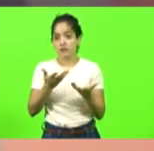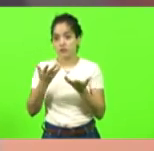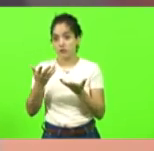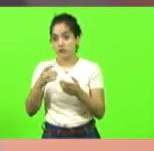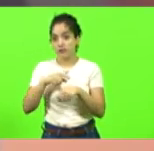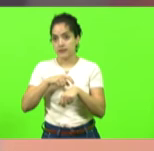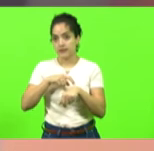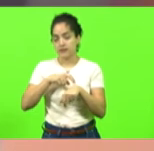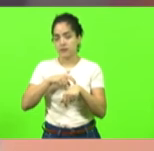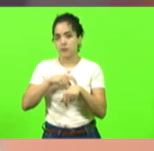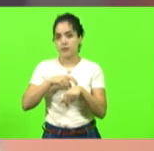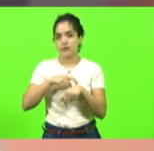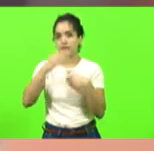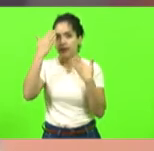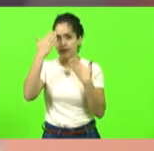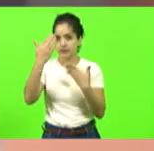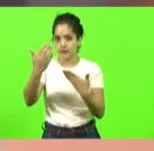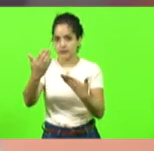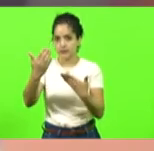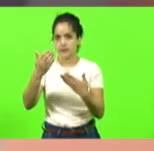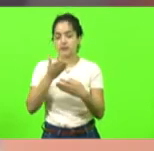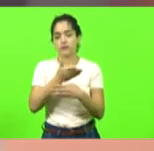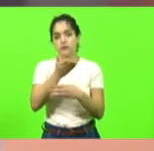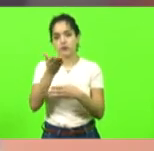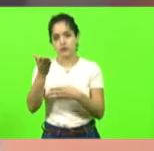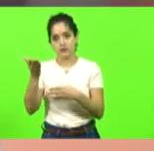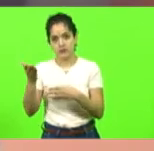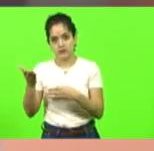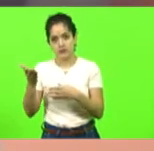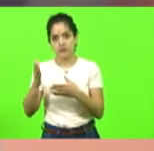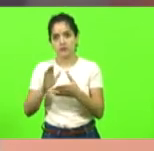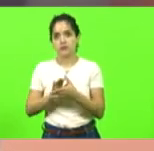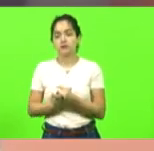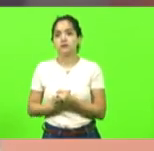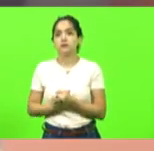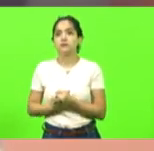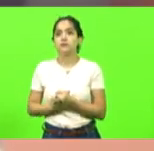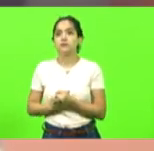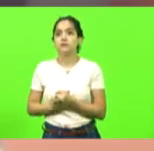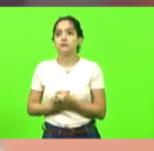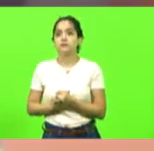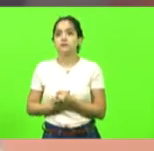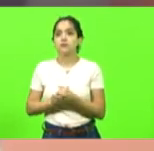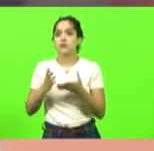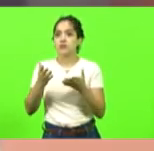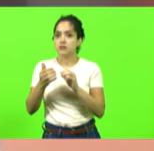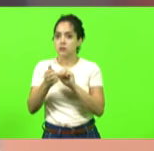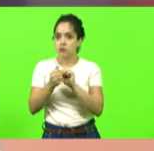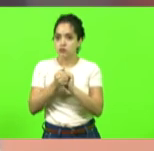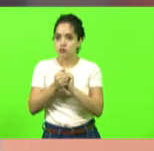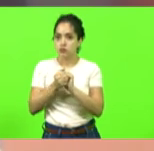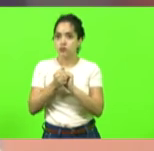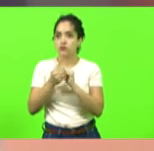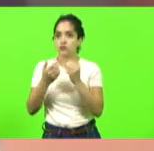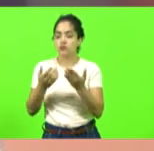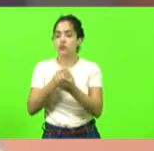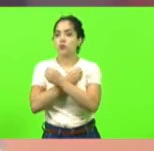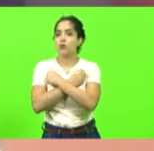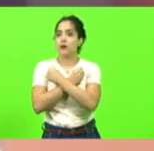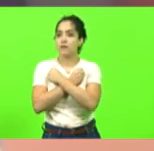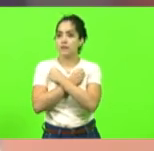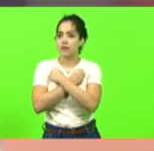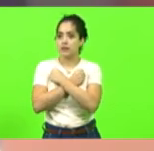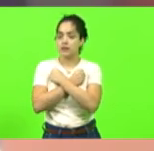momento, agradecer muito a vocês todos e todas, né, que estão conosco. O abraço vai